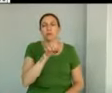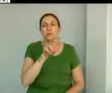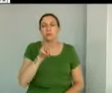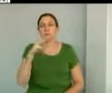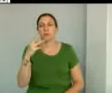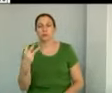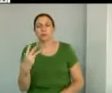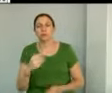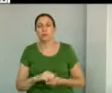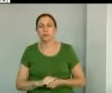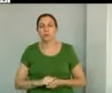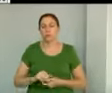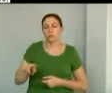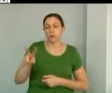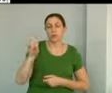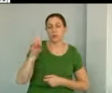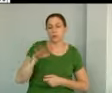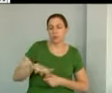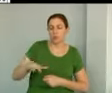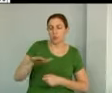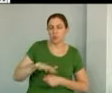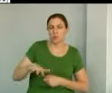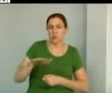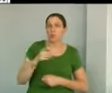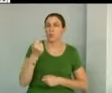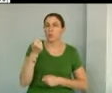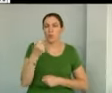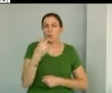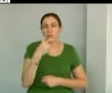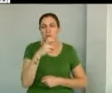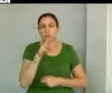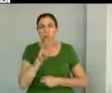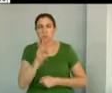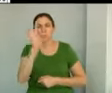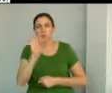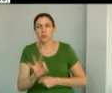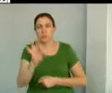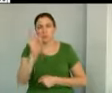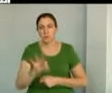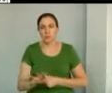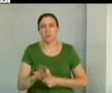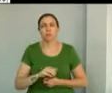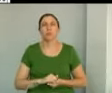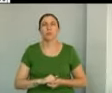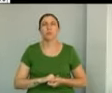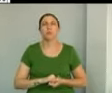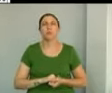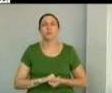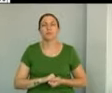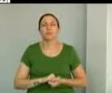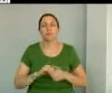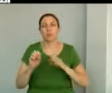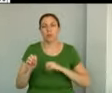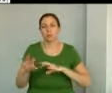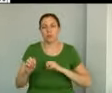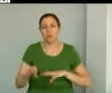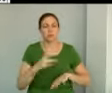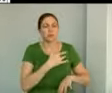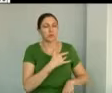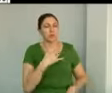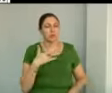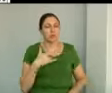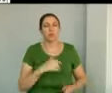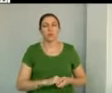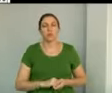áreas representam mais de 50, quase 53% do total da despesa da prefeitura, né? Educação e saúde.